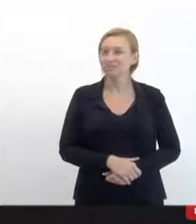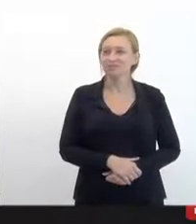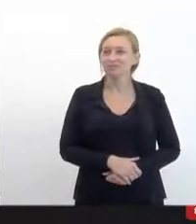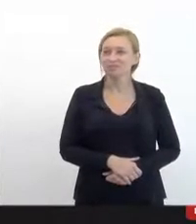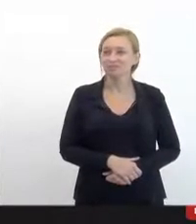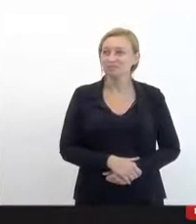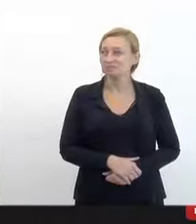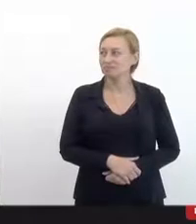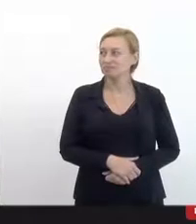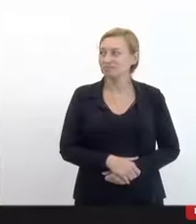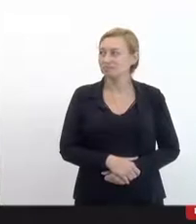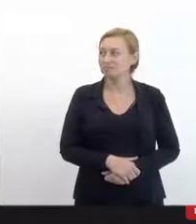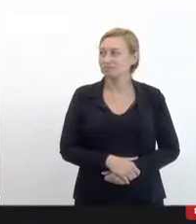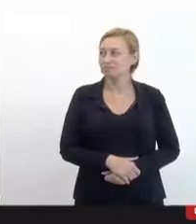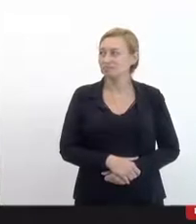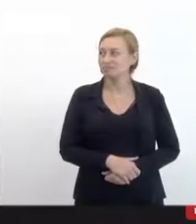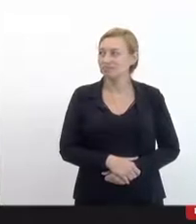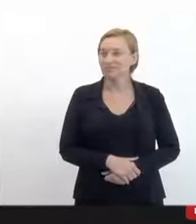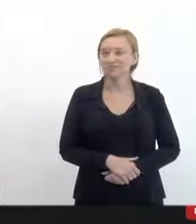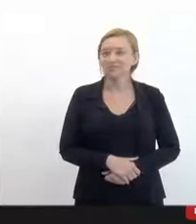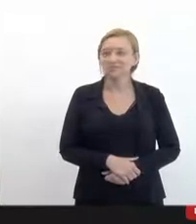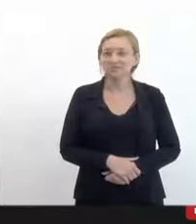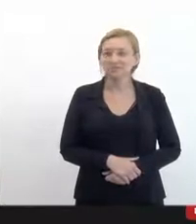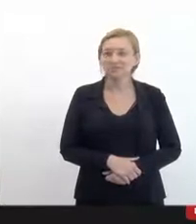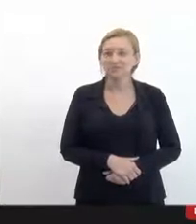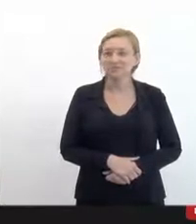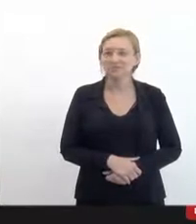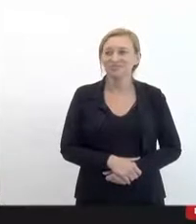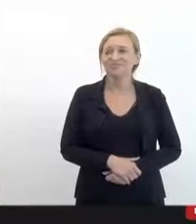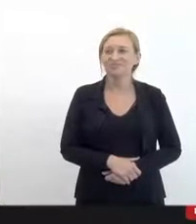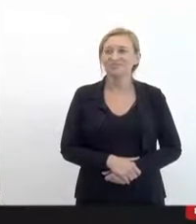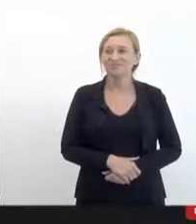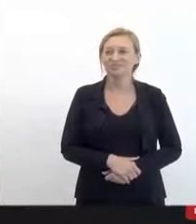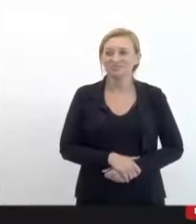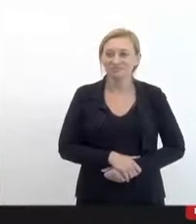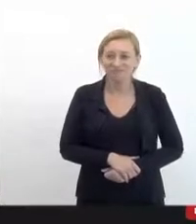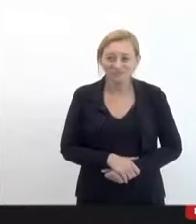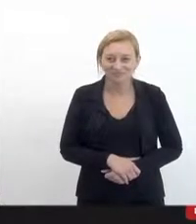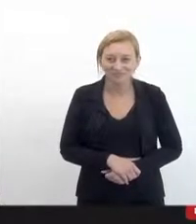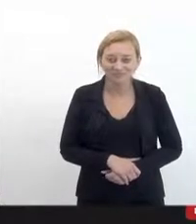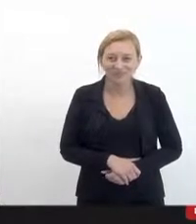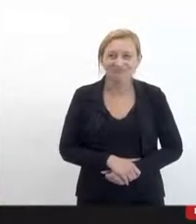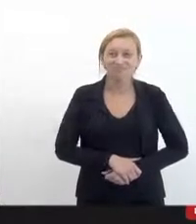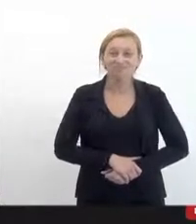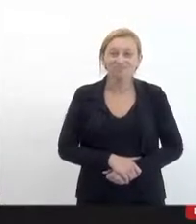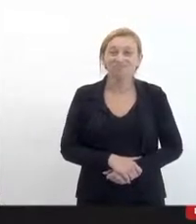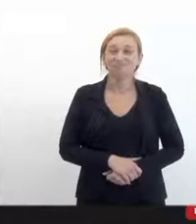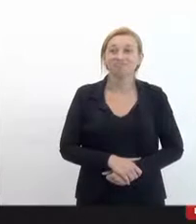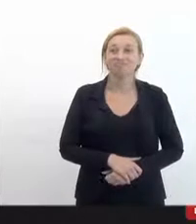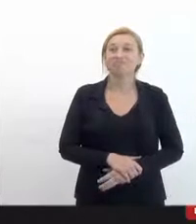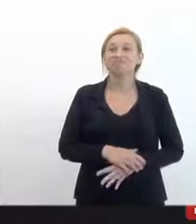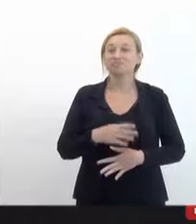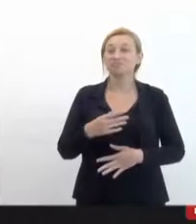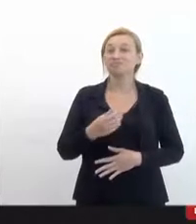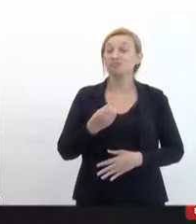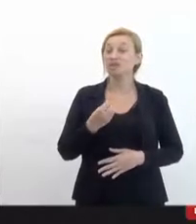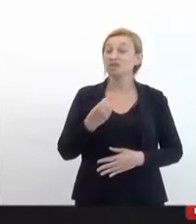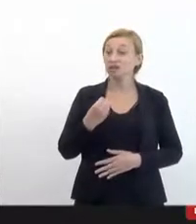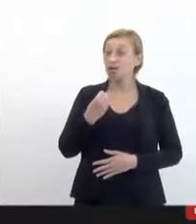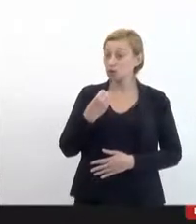Espero que todos estejam bem, mediante esse caos que a gente tem vivido aí nos últimos anos. Espero que todos estejam com saúde e